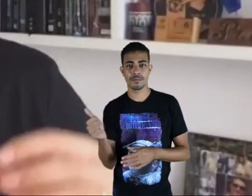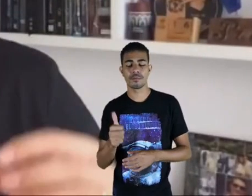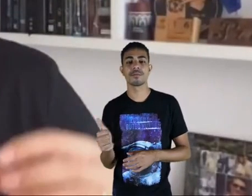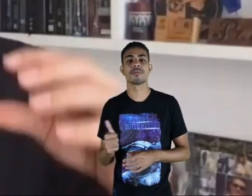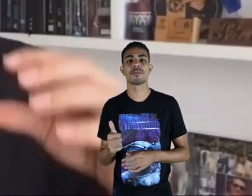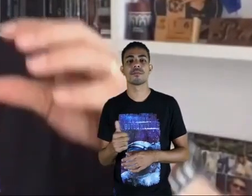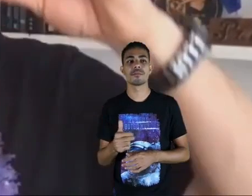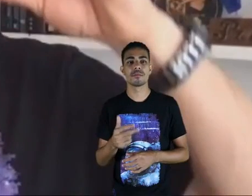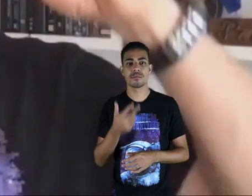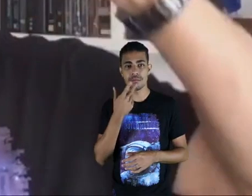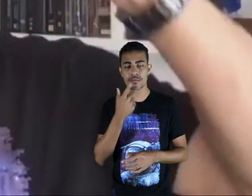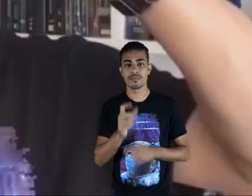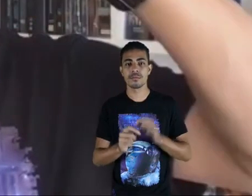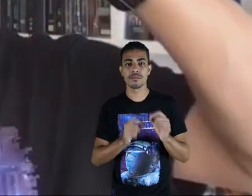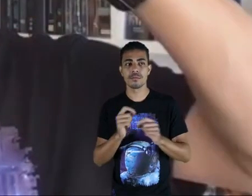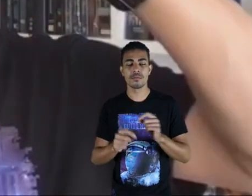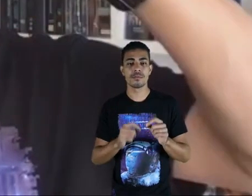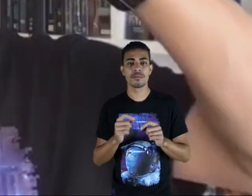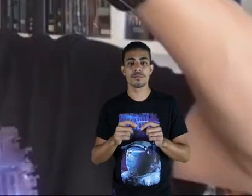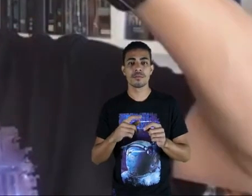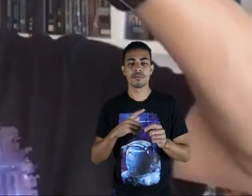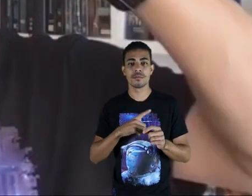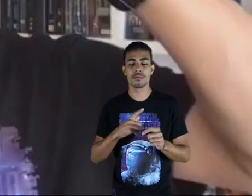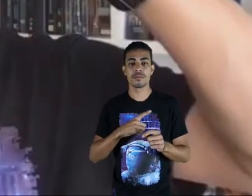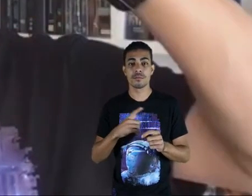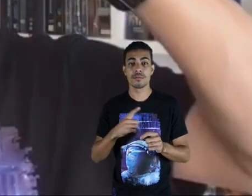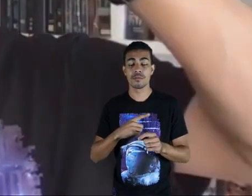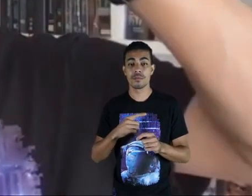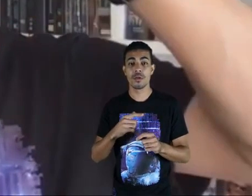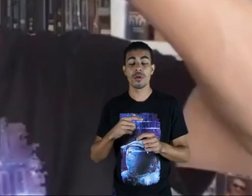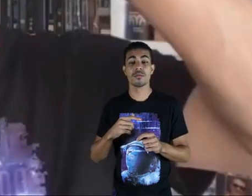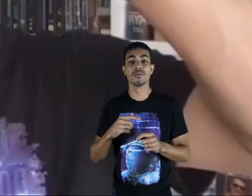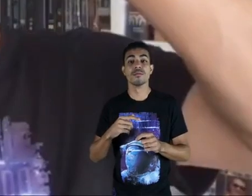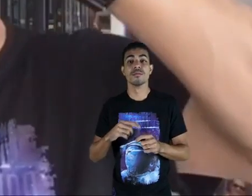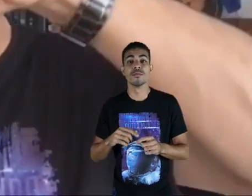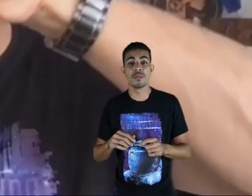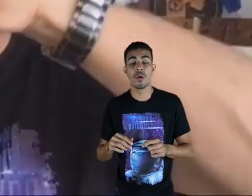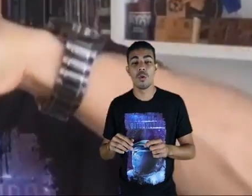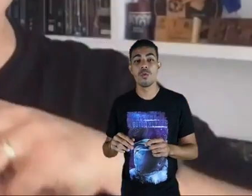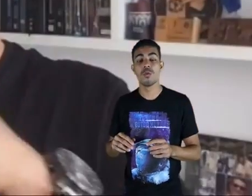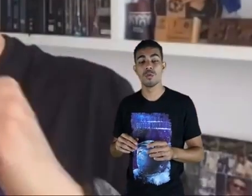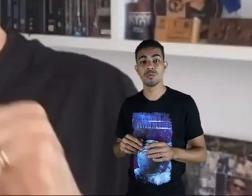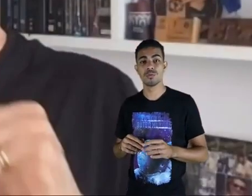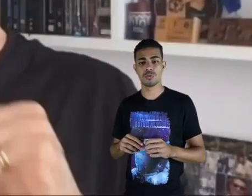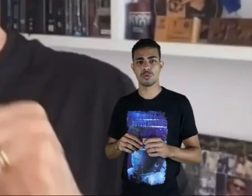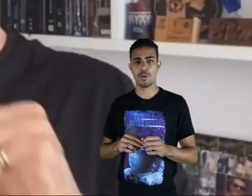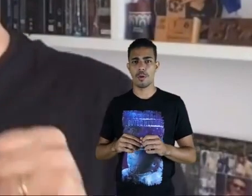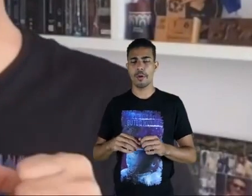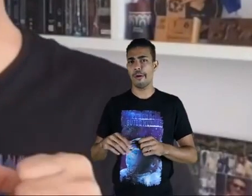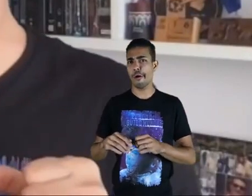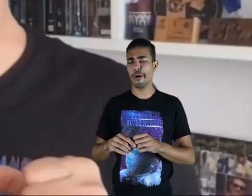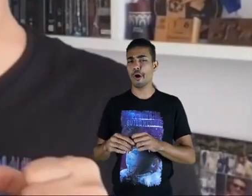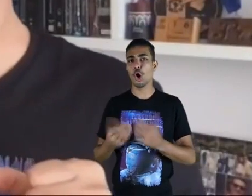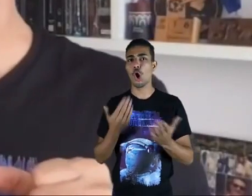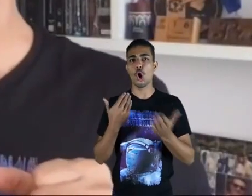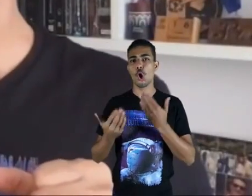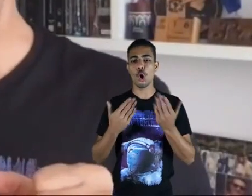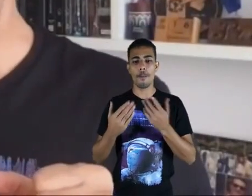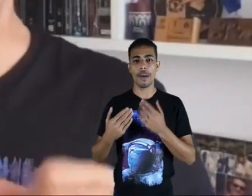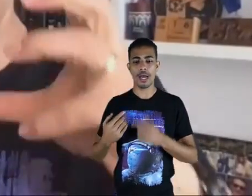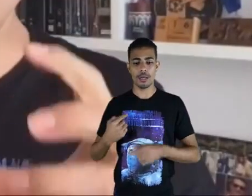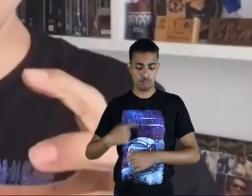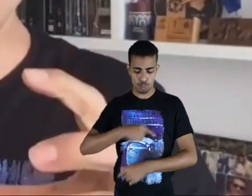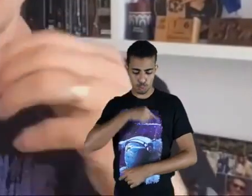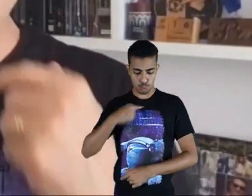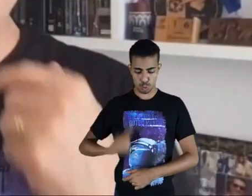vê os heróis da fé. É considerado aqui a lista da